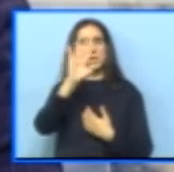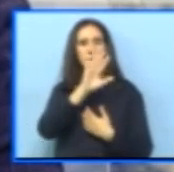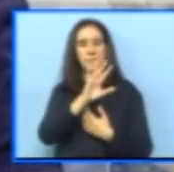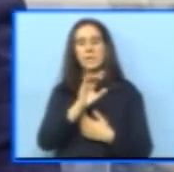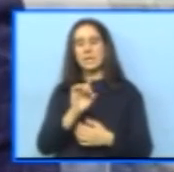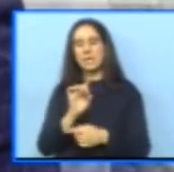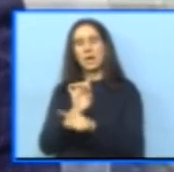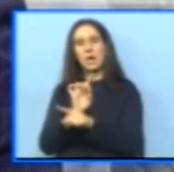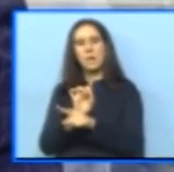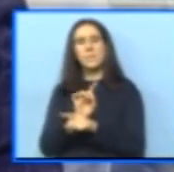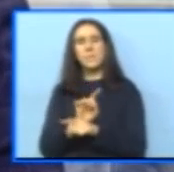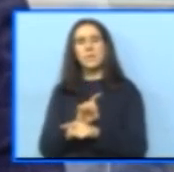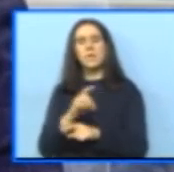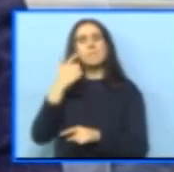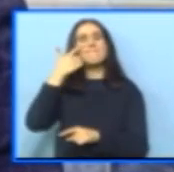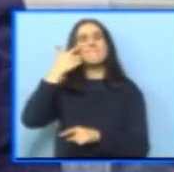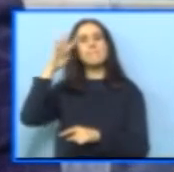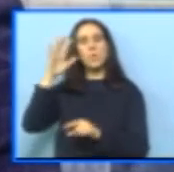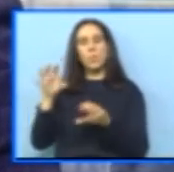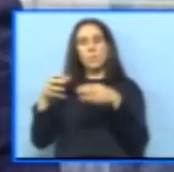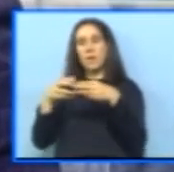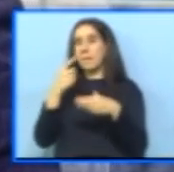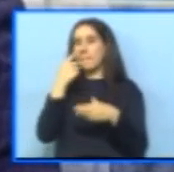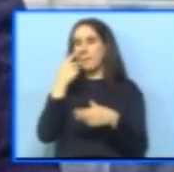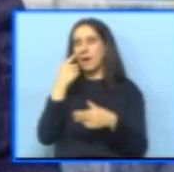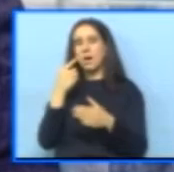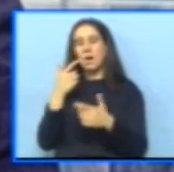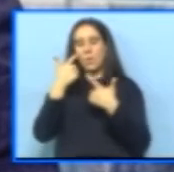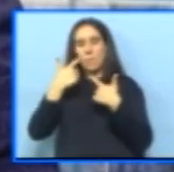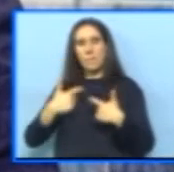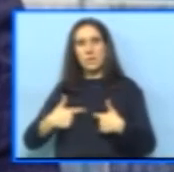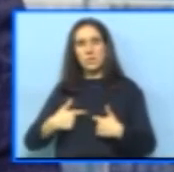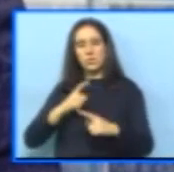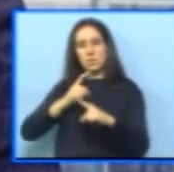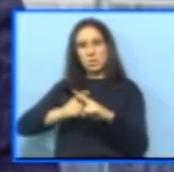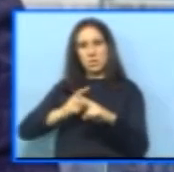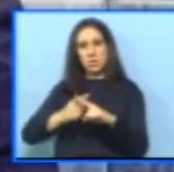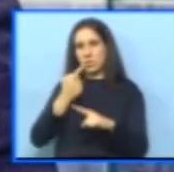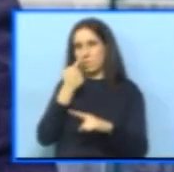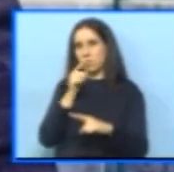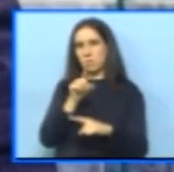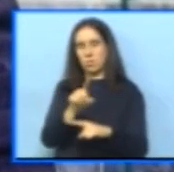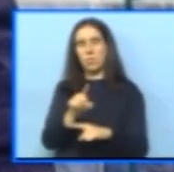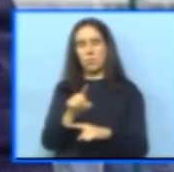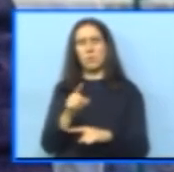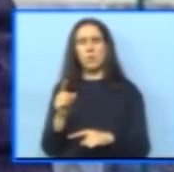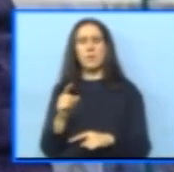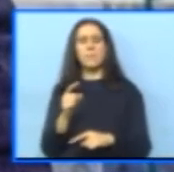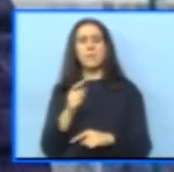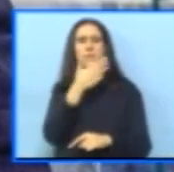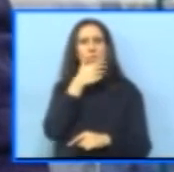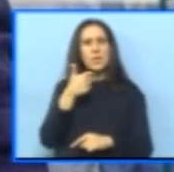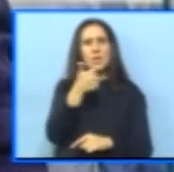muito forte a atração pela cultura humanista helenista, centrada na estética,